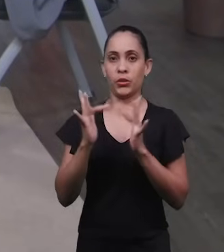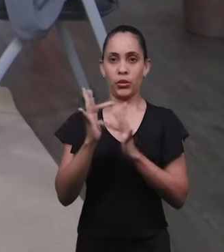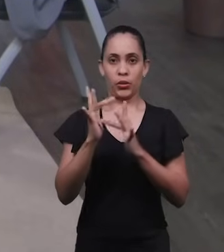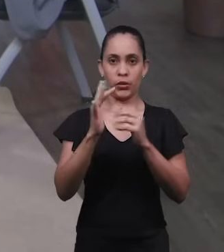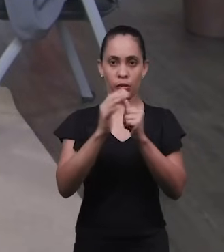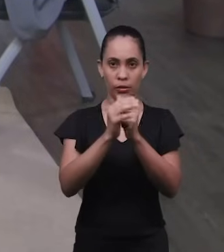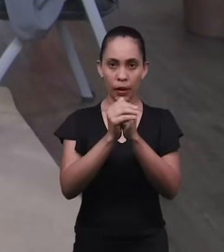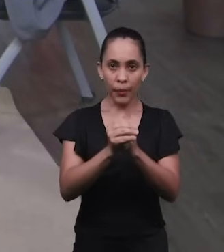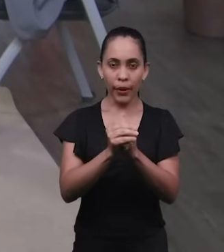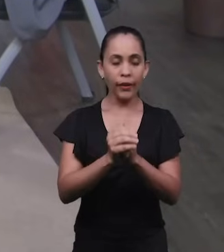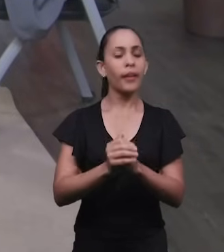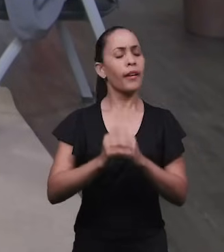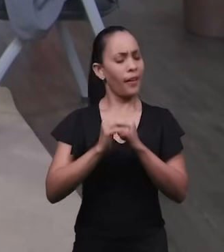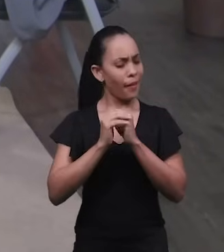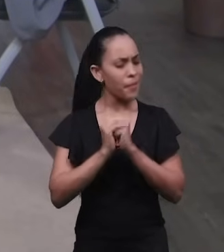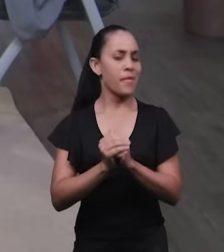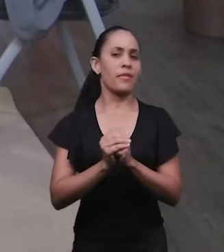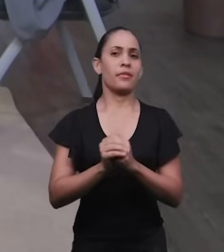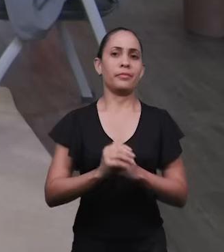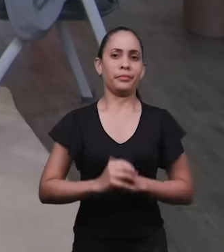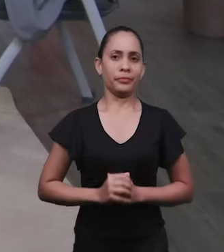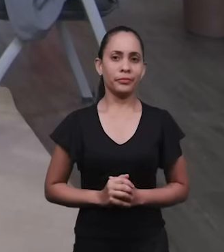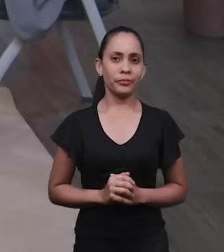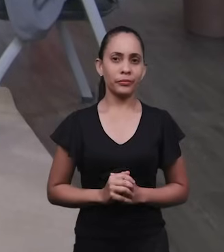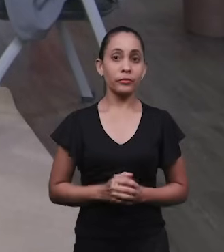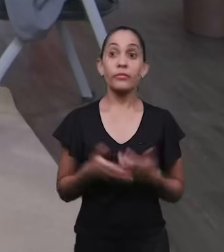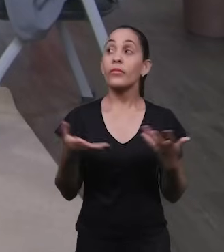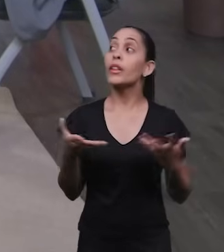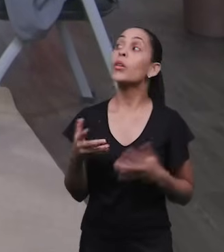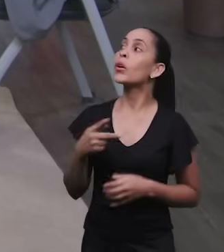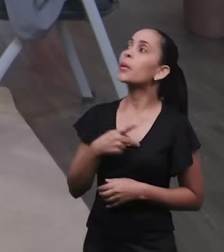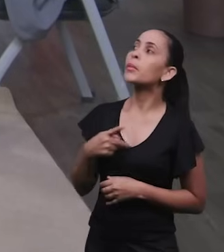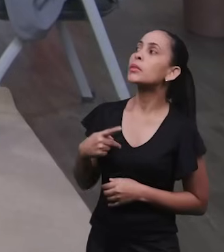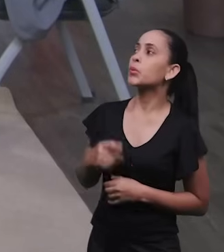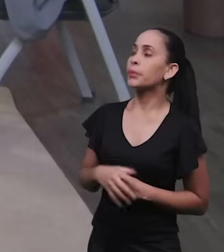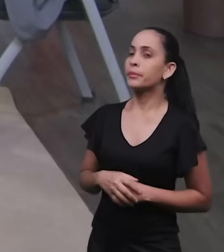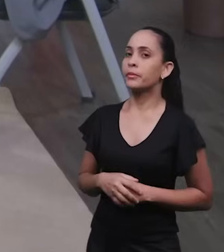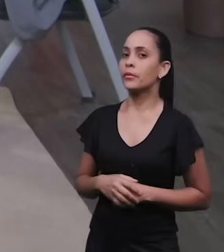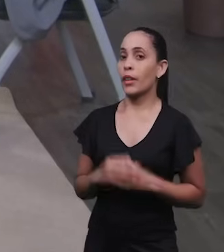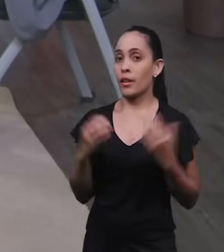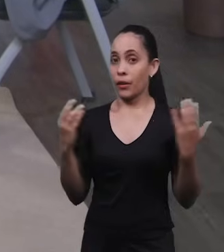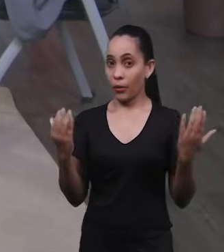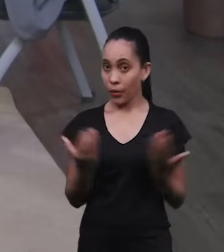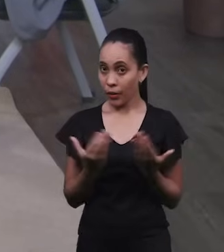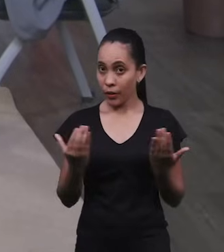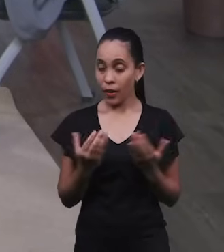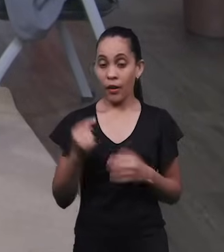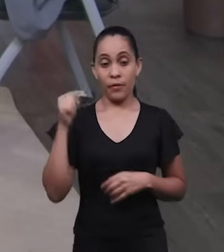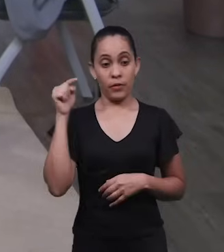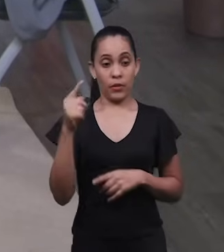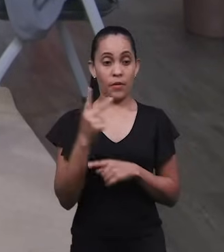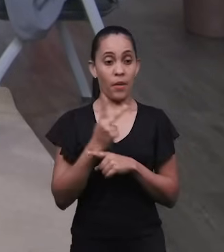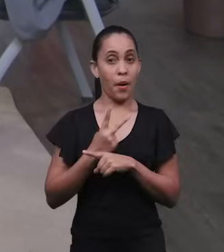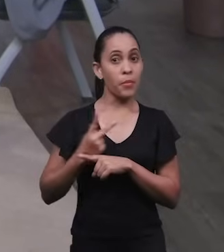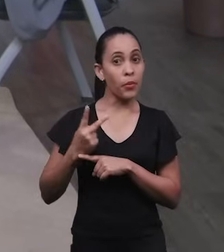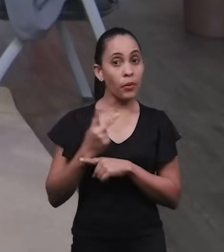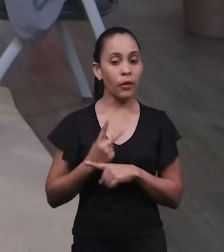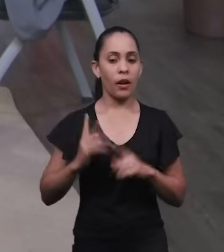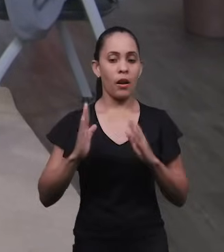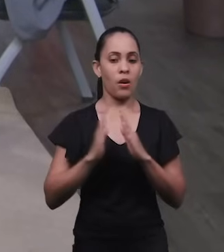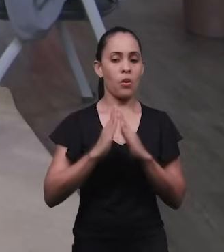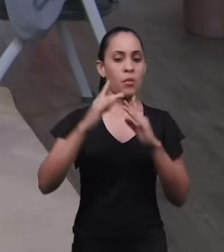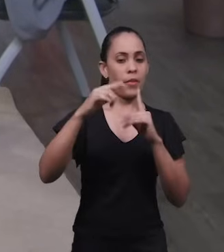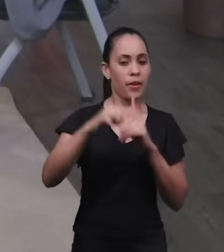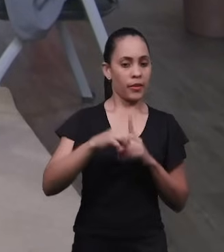Jesus. Amém? Amém. E agora, pastor? Agora você vai procurar uma de